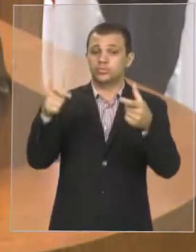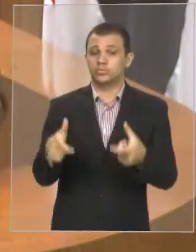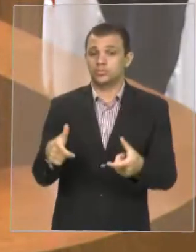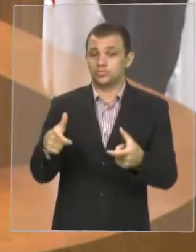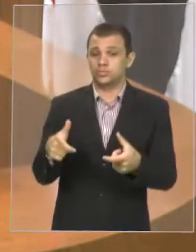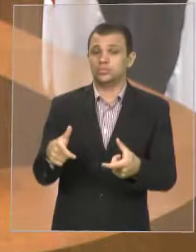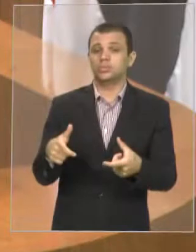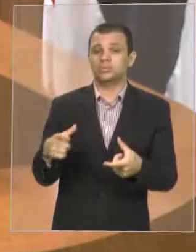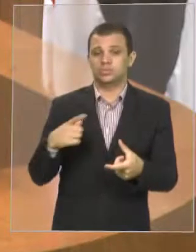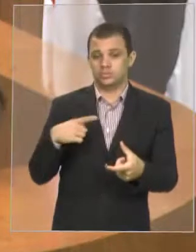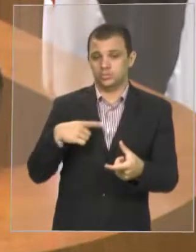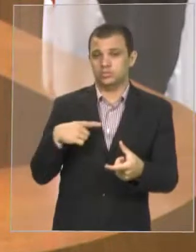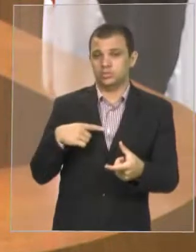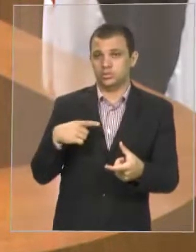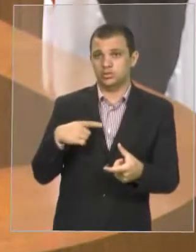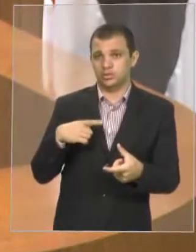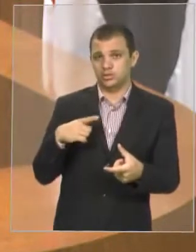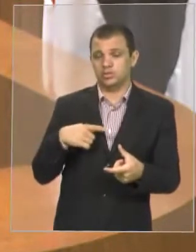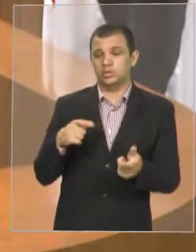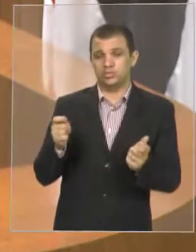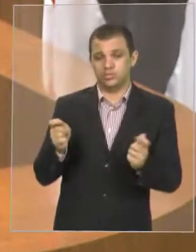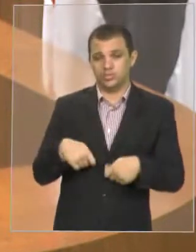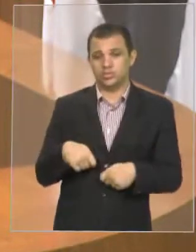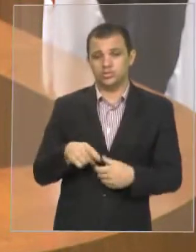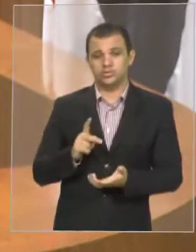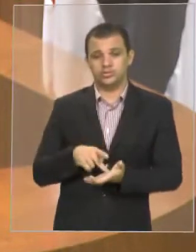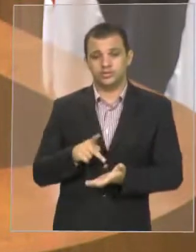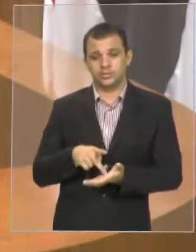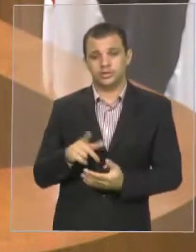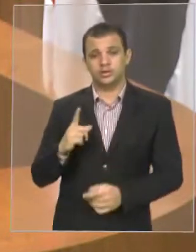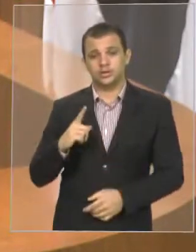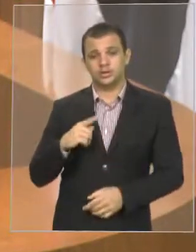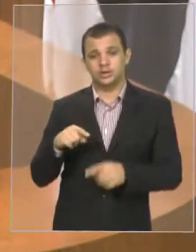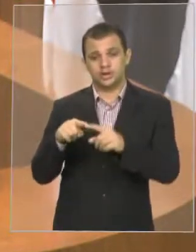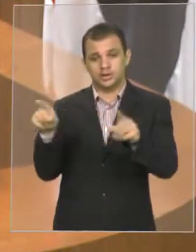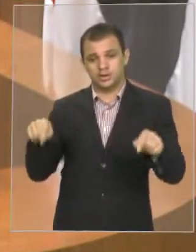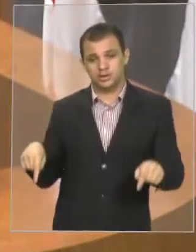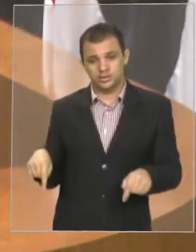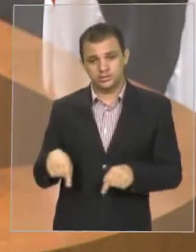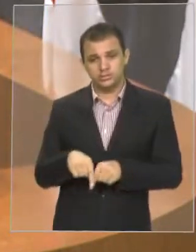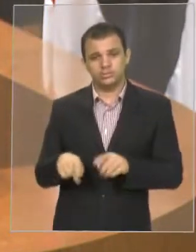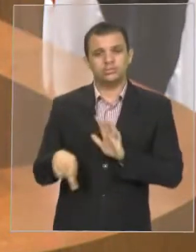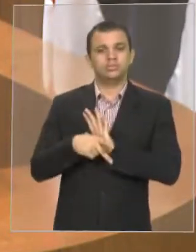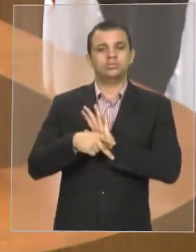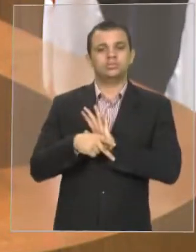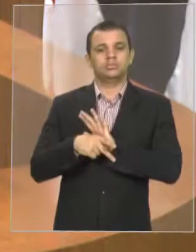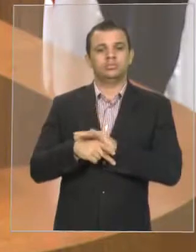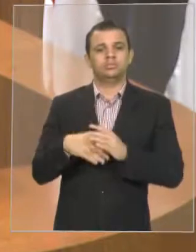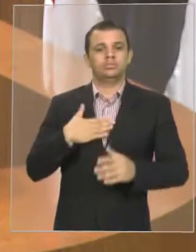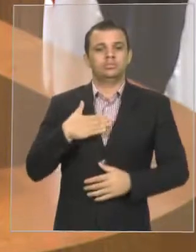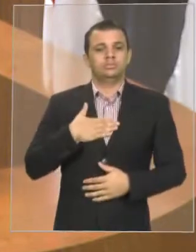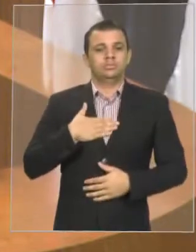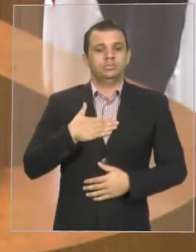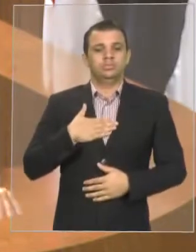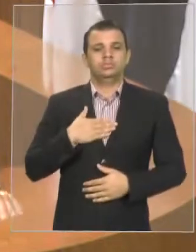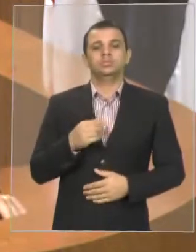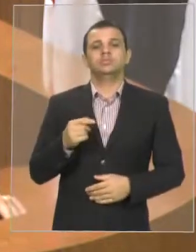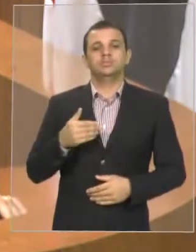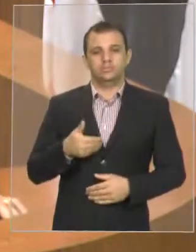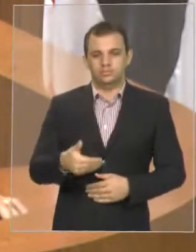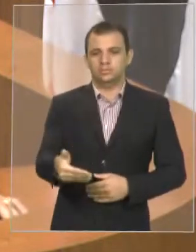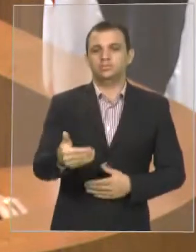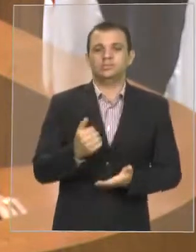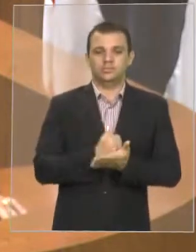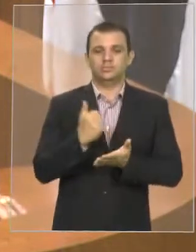que estava ali acontecendo, de terem definitivamente as suas áreas como suas, que vão servir, inclusive fazer esse registro, e eu